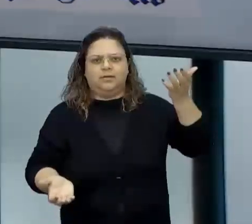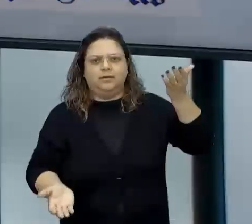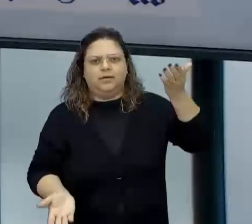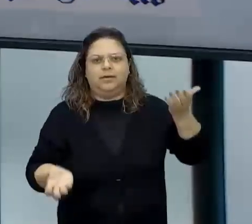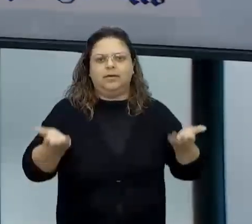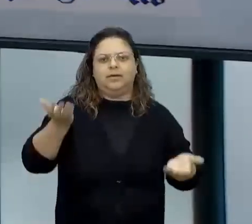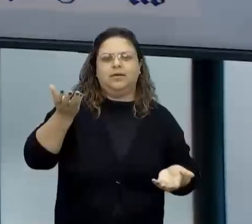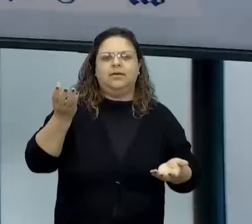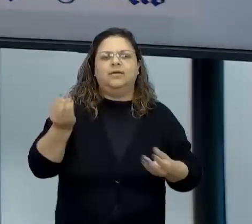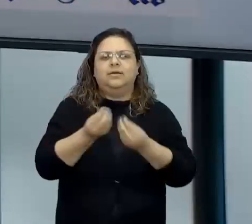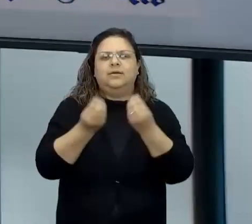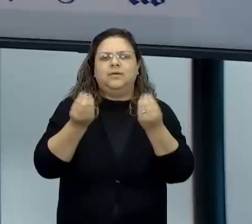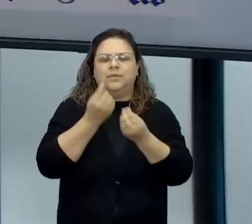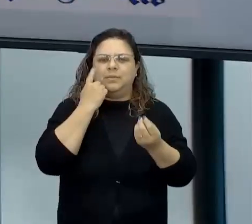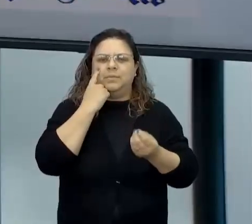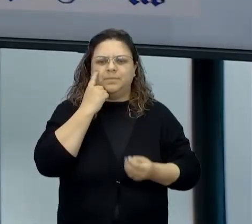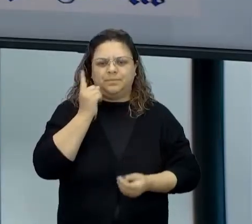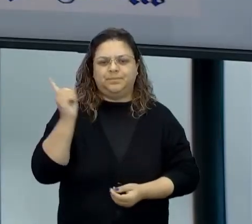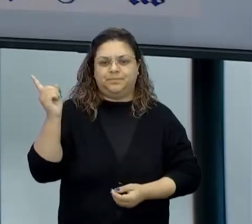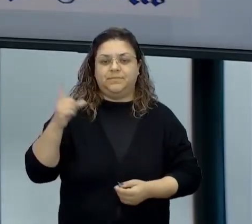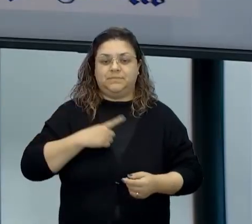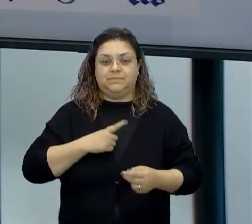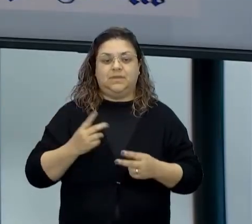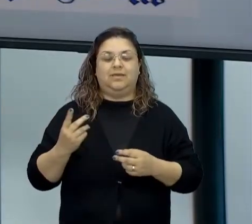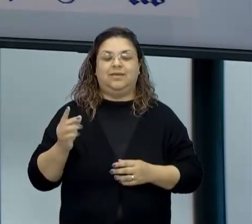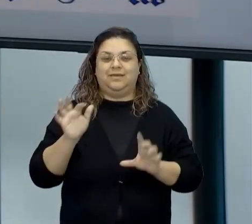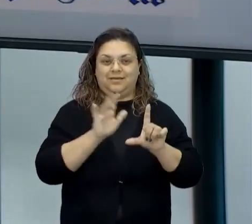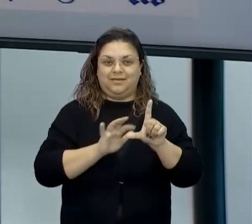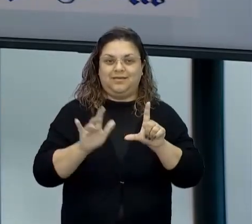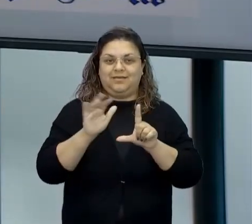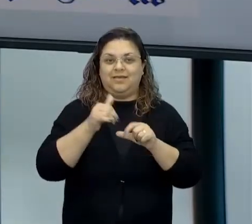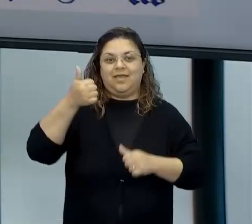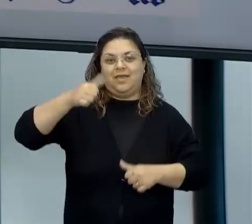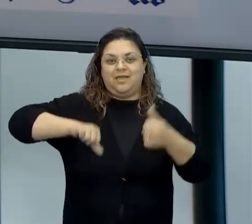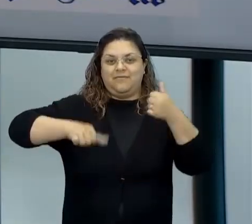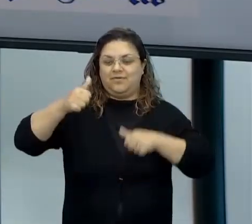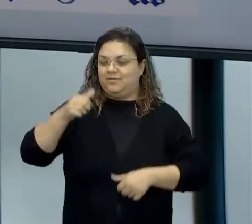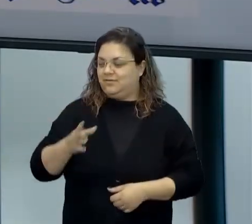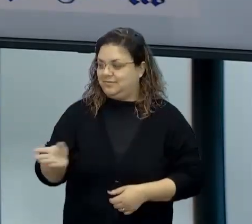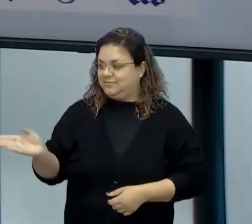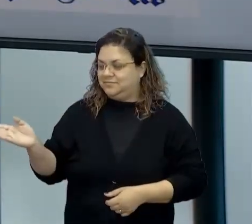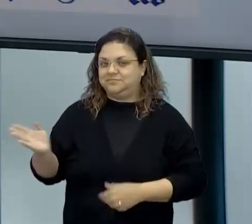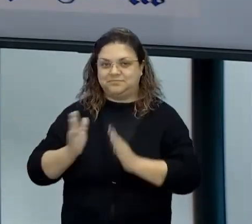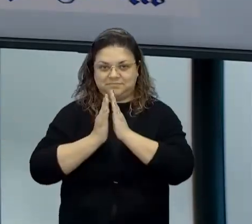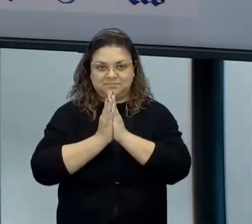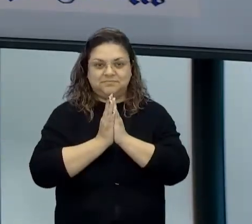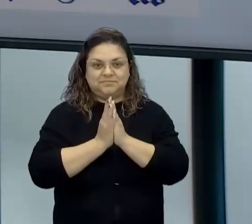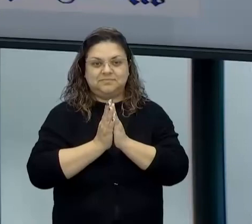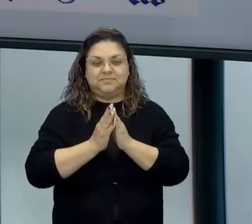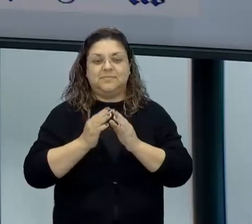vai aparecer aqui para você também o QR Code, o link para você fazer a avaliação da aula. A gente vai voltar nos